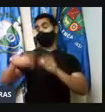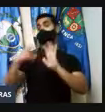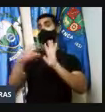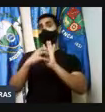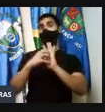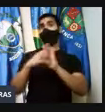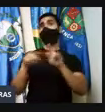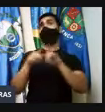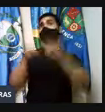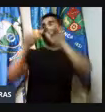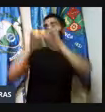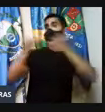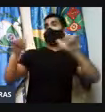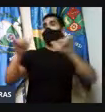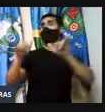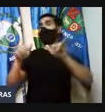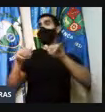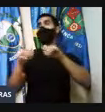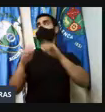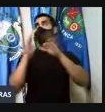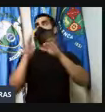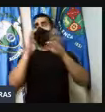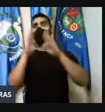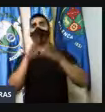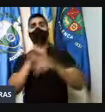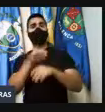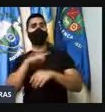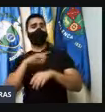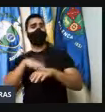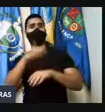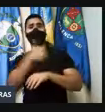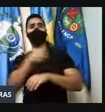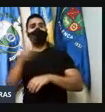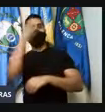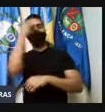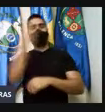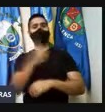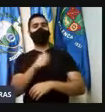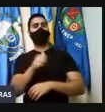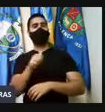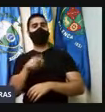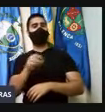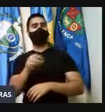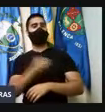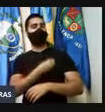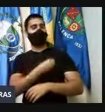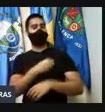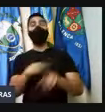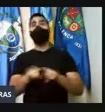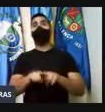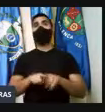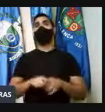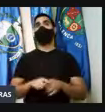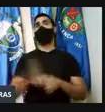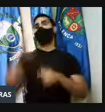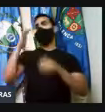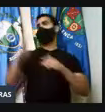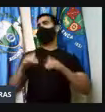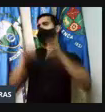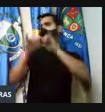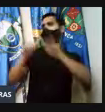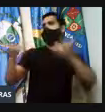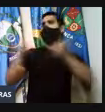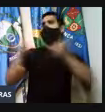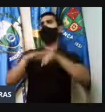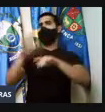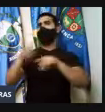e transmitida pelo nosso canal. Agora, se você olhar ali, tem mais de 100 pessoas ao vivo com a gente. Então, acho que a abrangência vai ser maior e a gente também vai